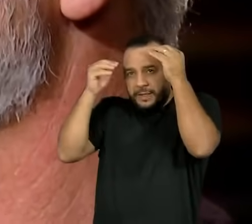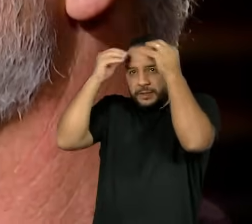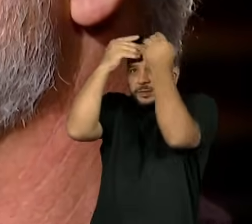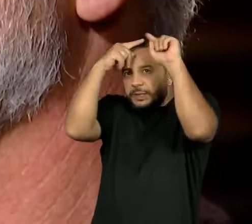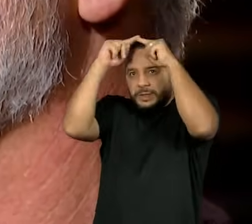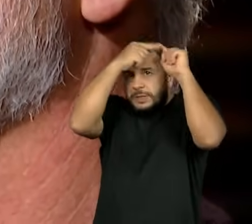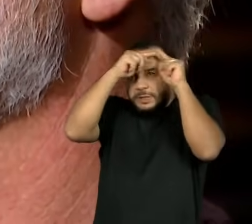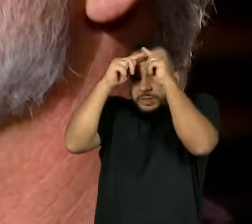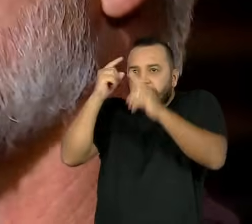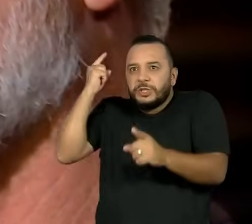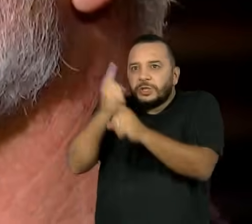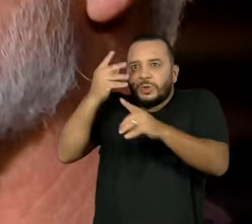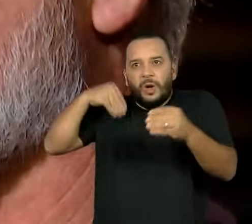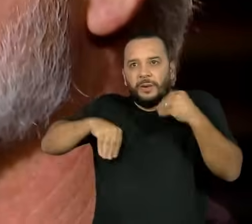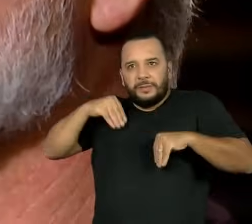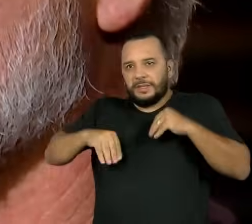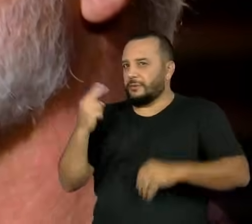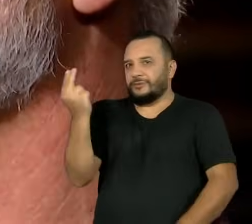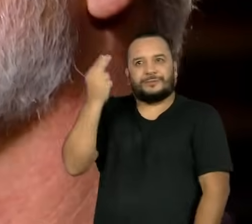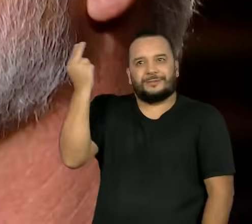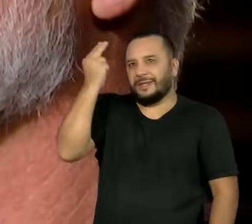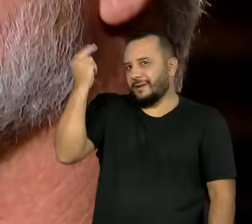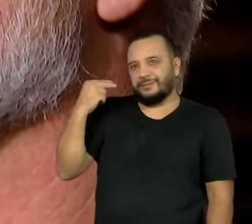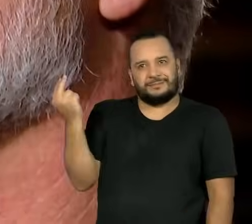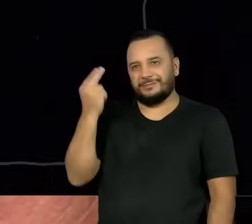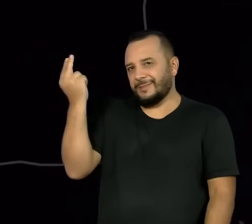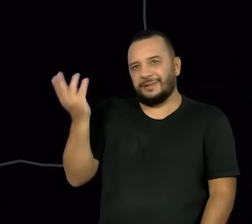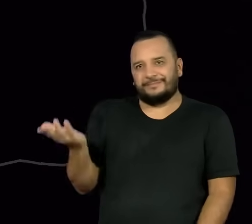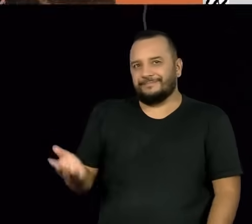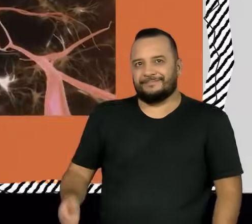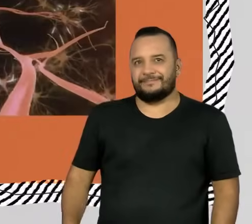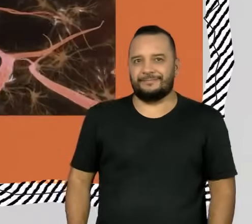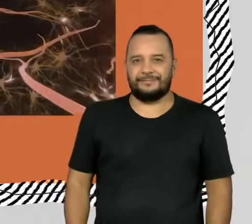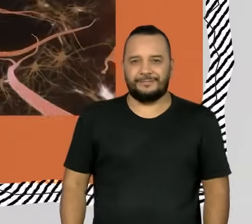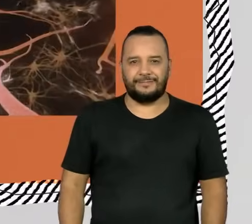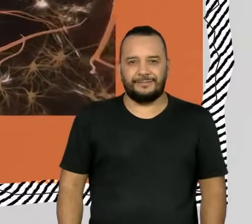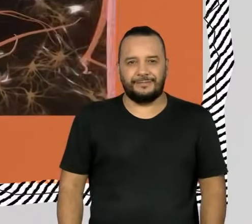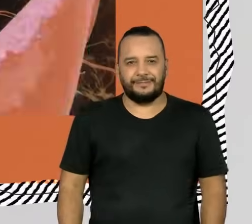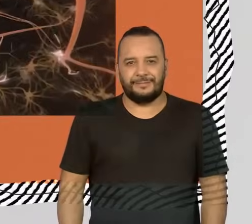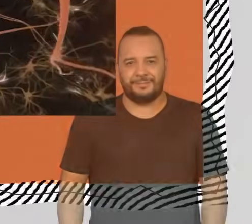consiga determinar se aquele paciente tem ou não tem depressão.